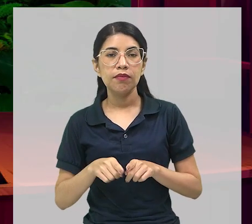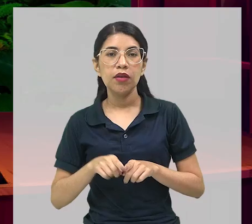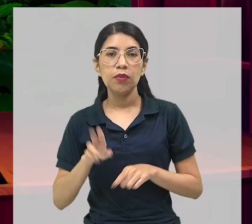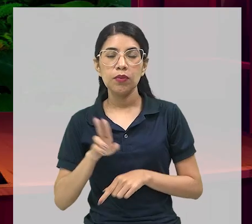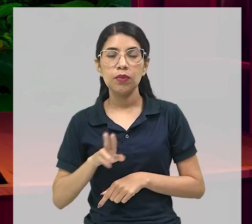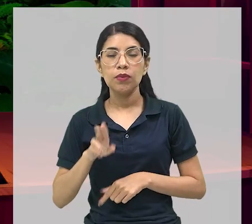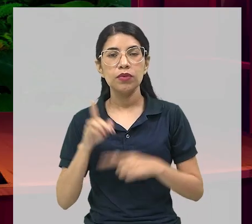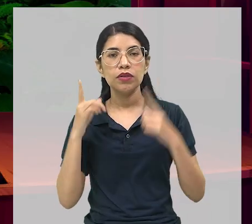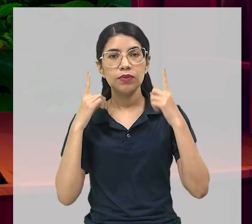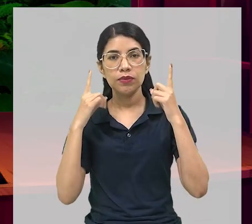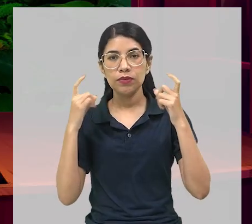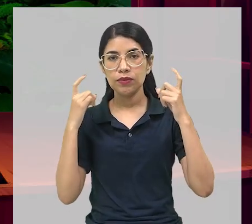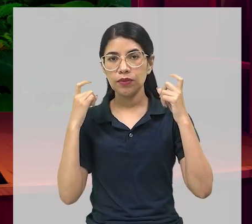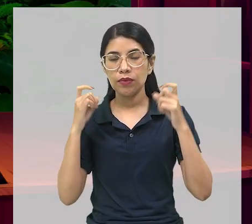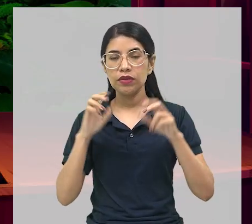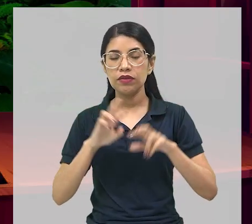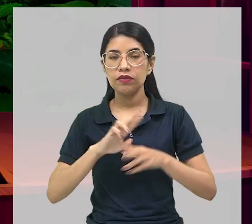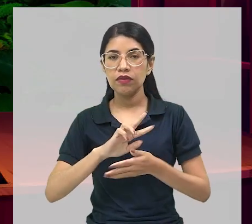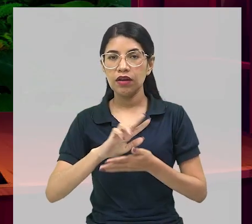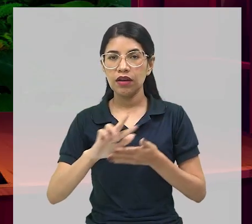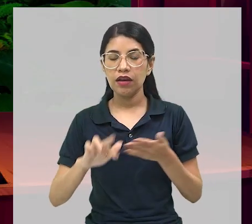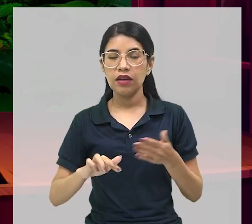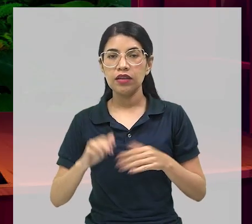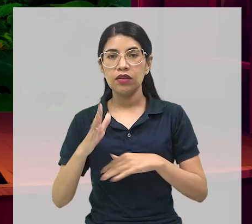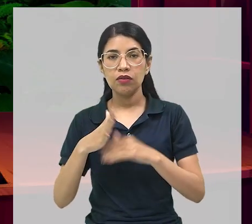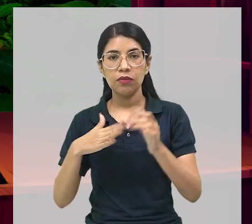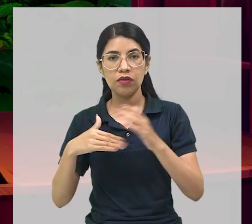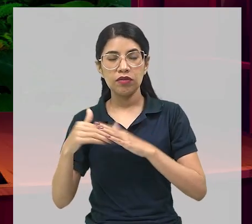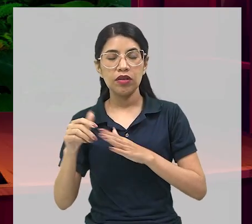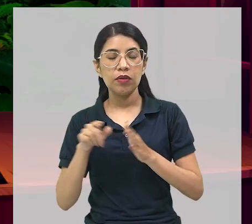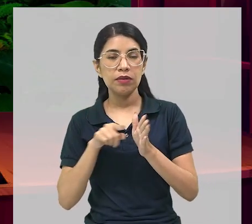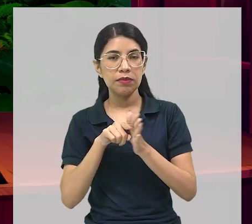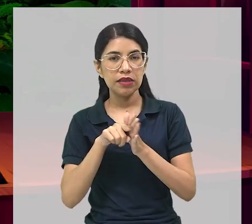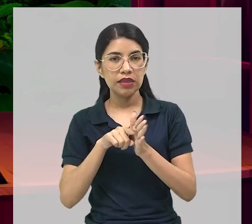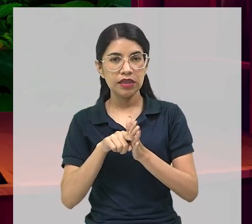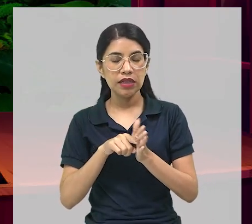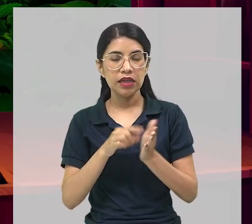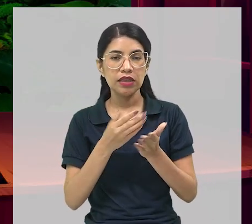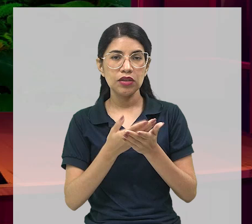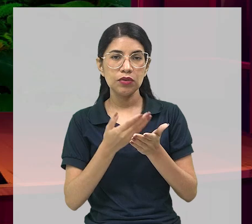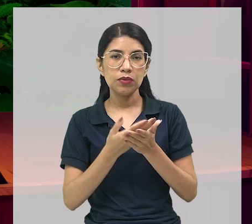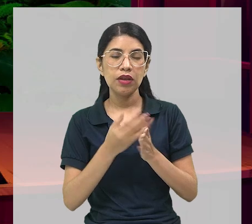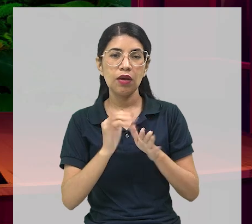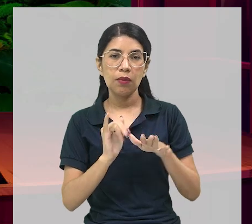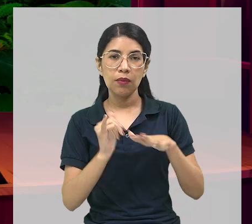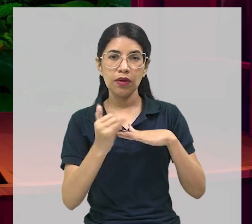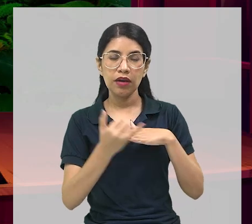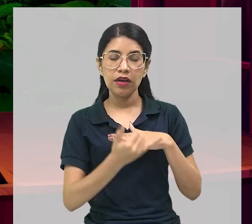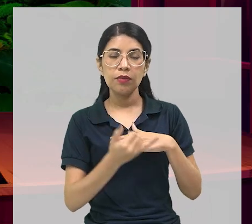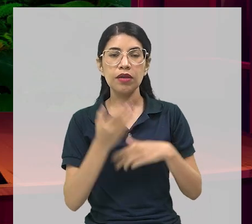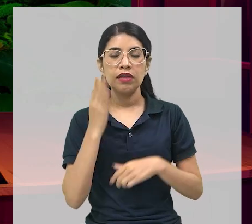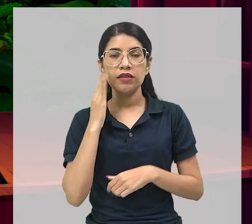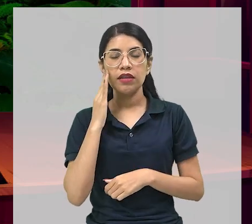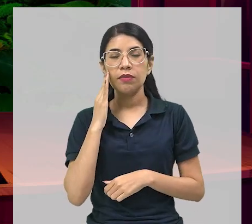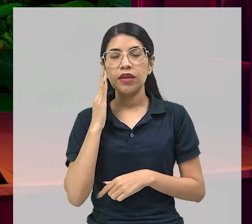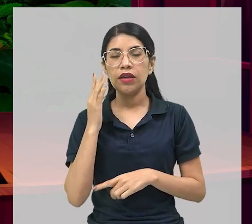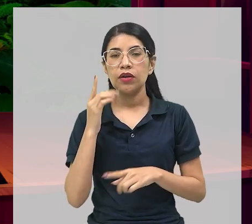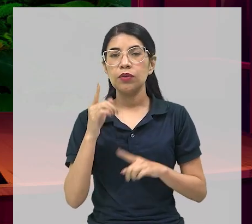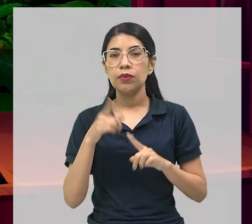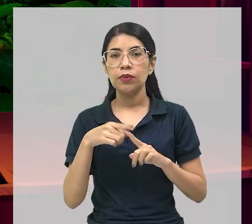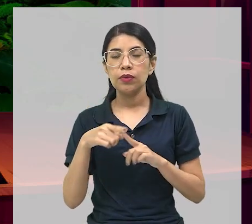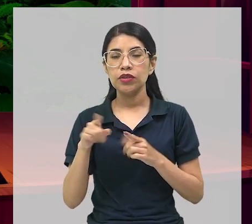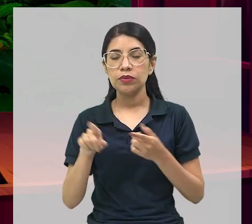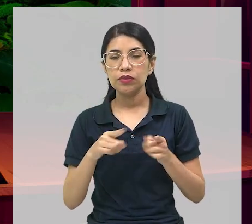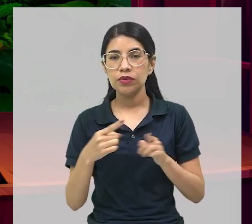dos efeitos sonoros. O sonoplasta, ele vai estudar o enredo para ele saber quais os sons,